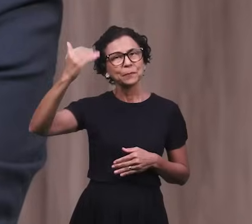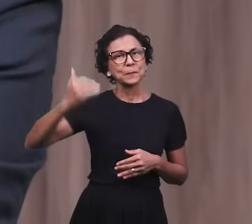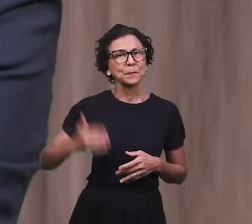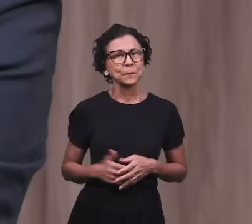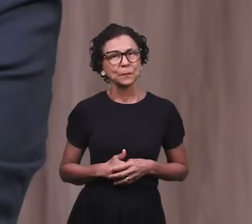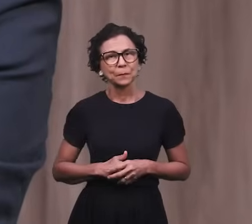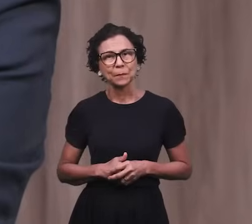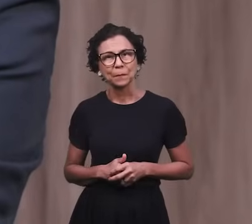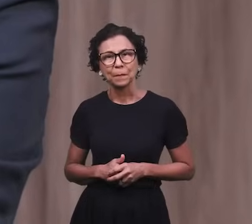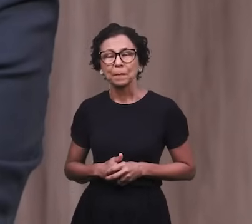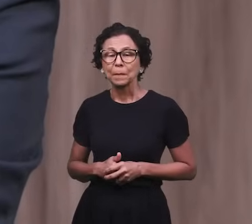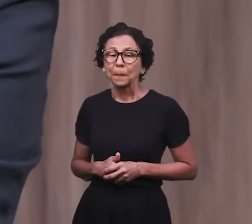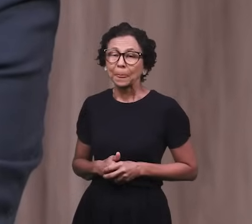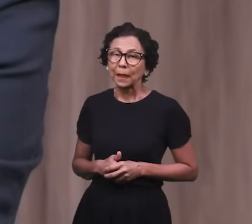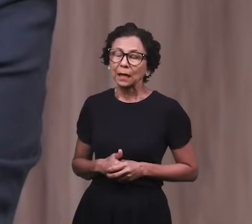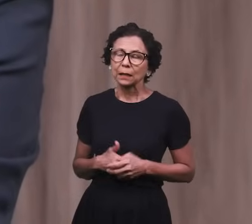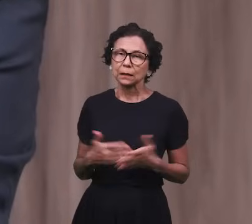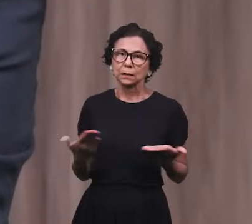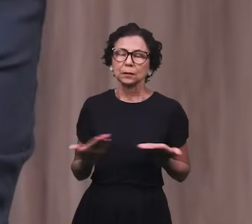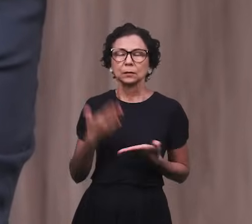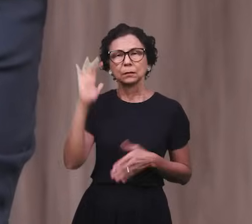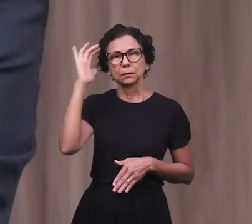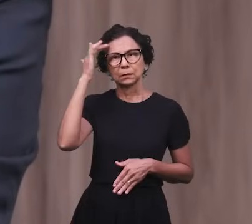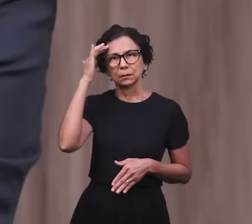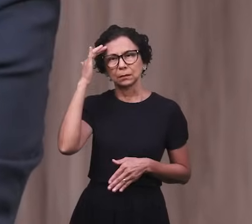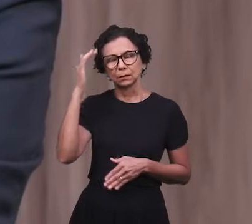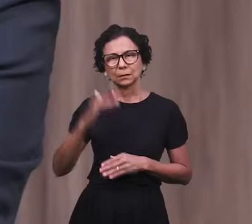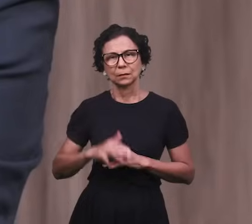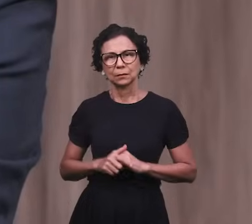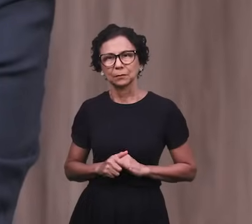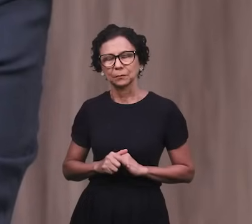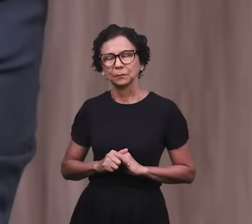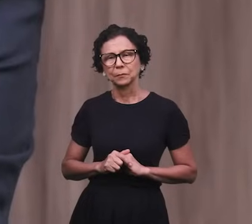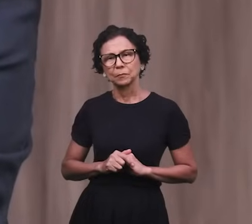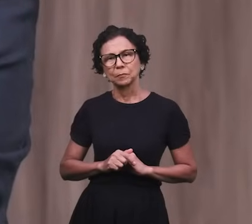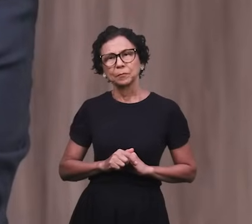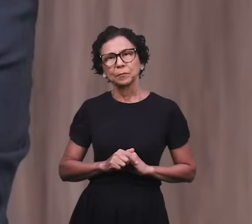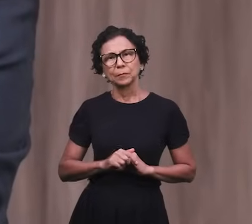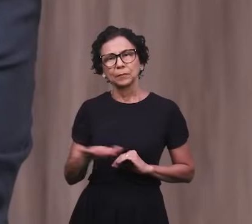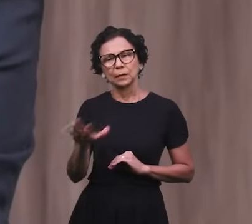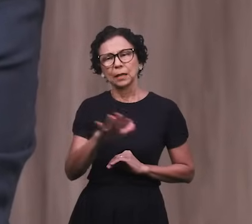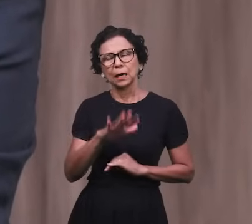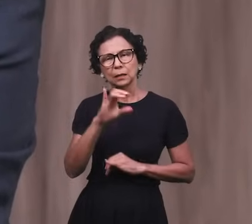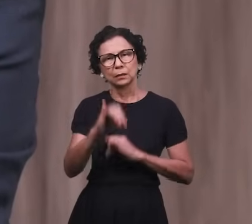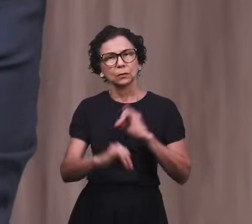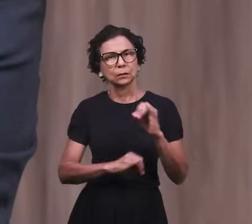compreender é que a tendência na evolução da computação